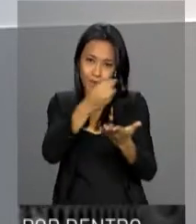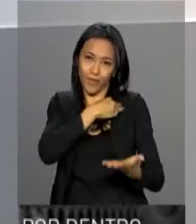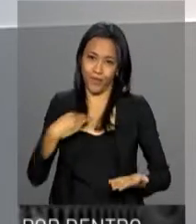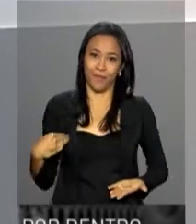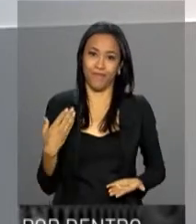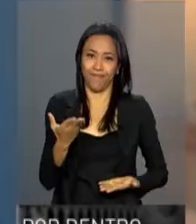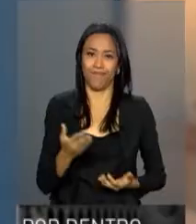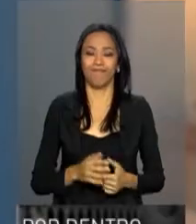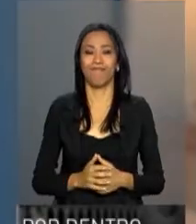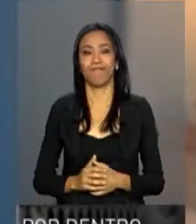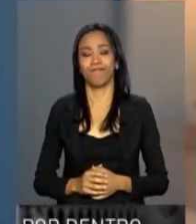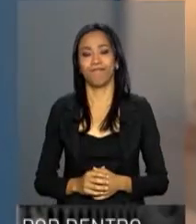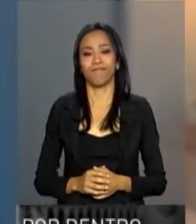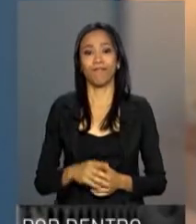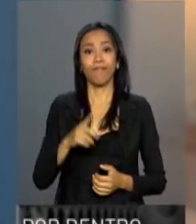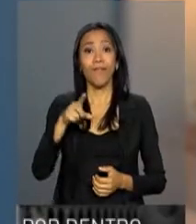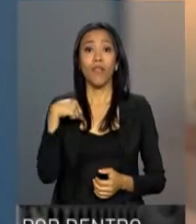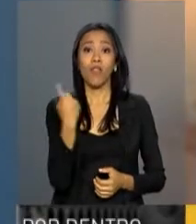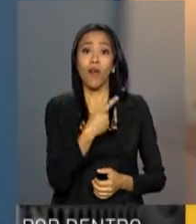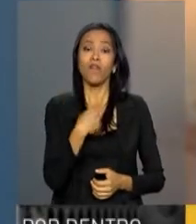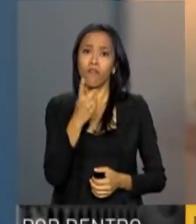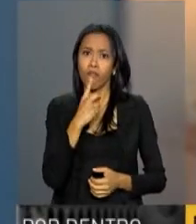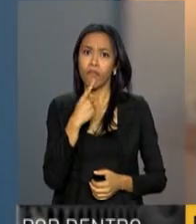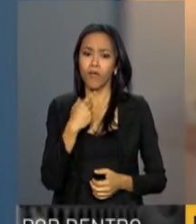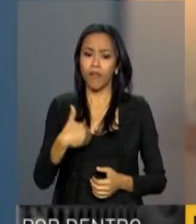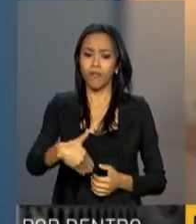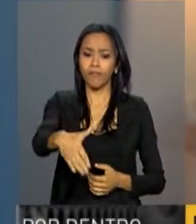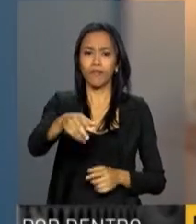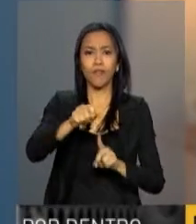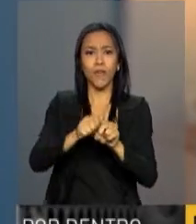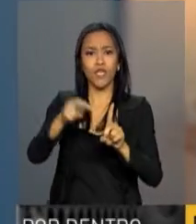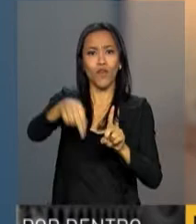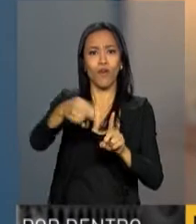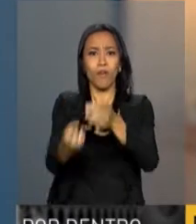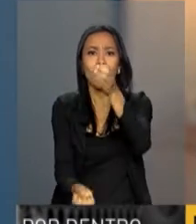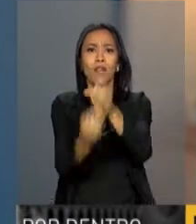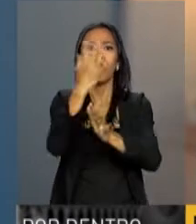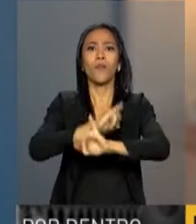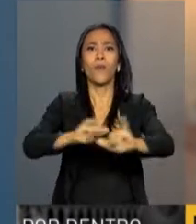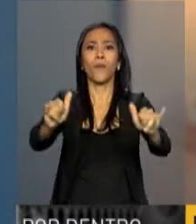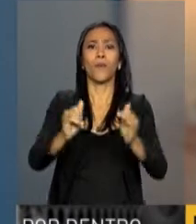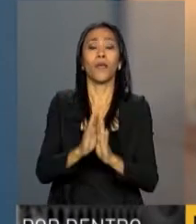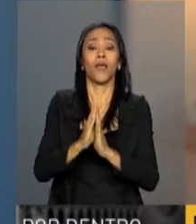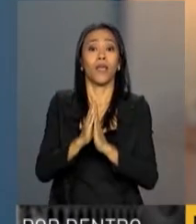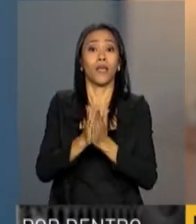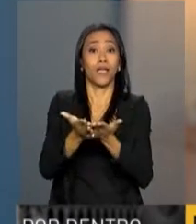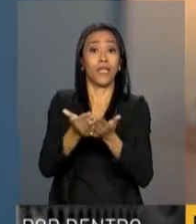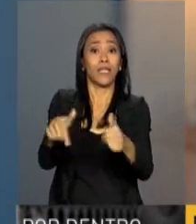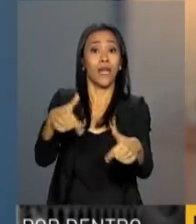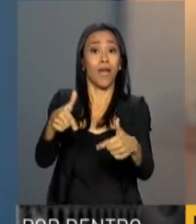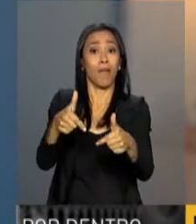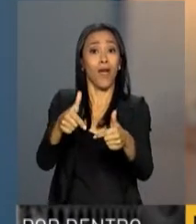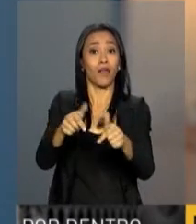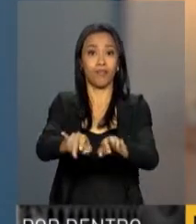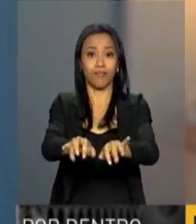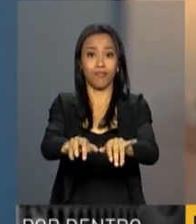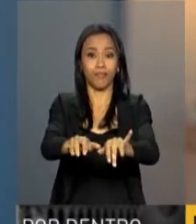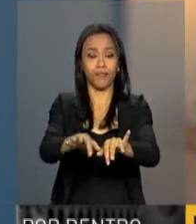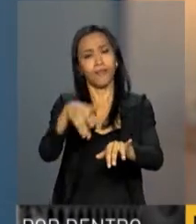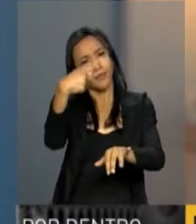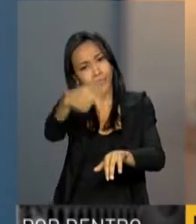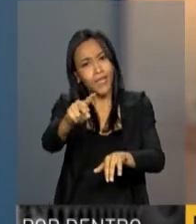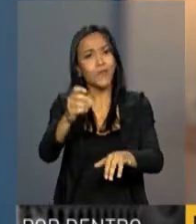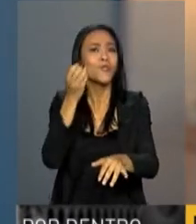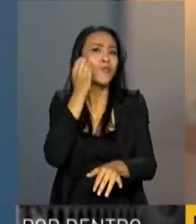Trabalho. Estaremos lançando agora, em novembro, a carteira digital, onde o trabalhador terá no seu